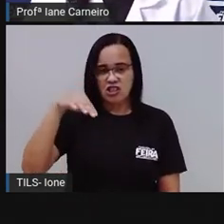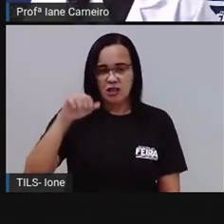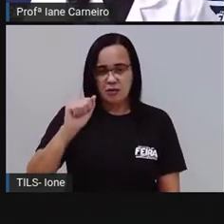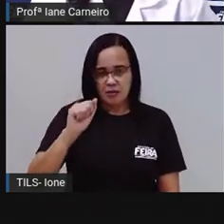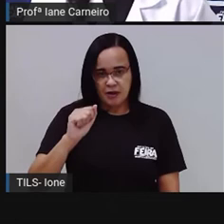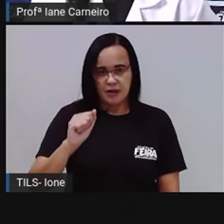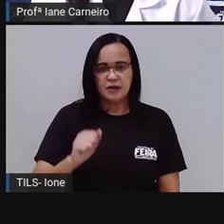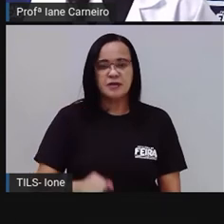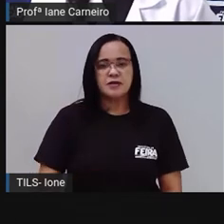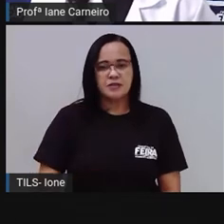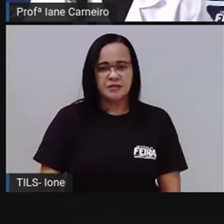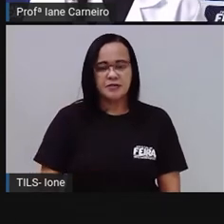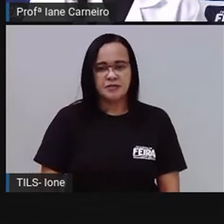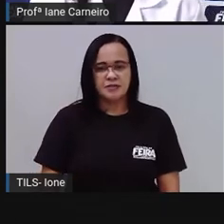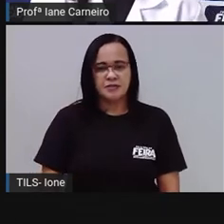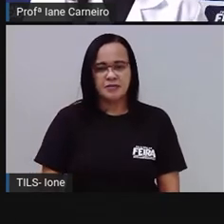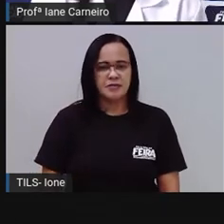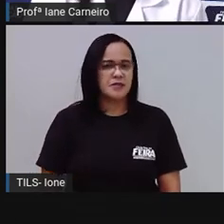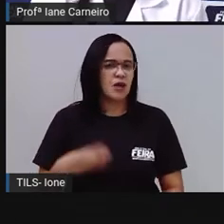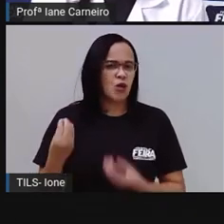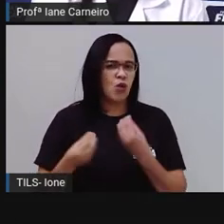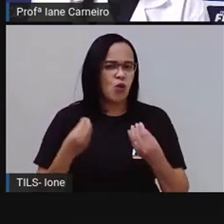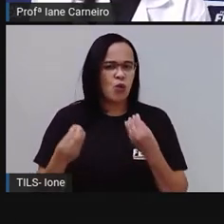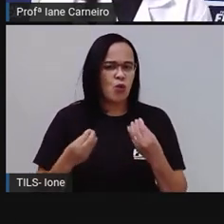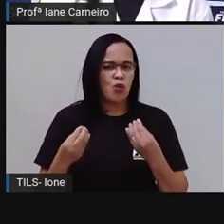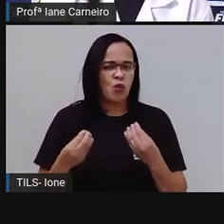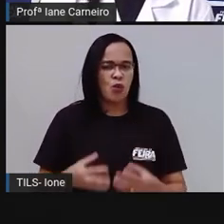A prova escreve aqui, ó, gema.